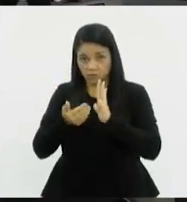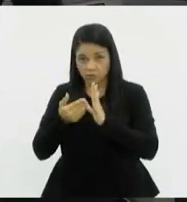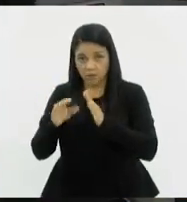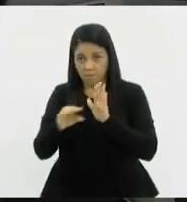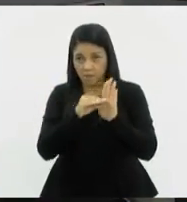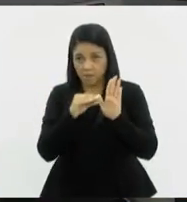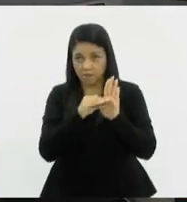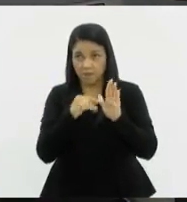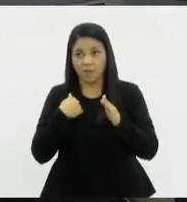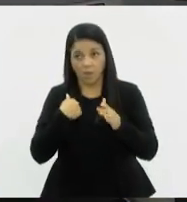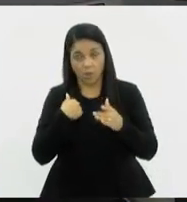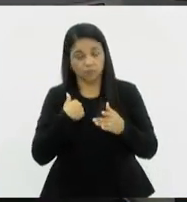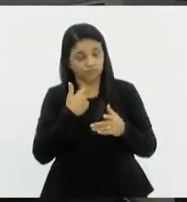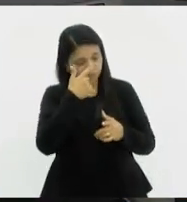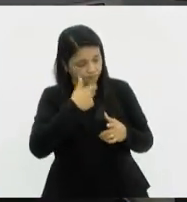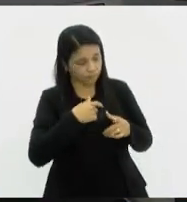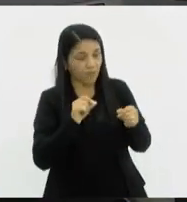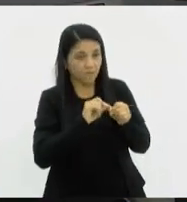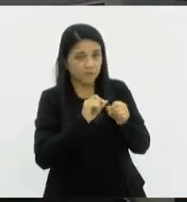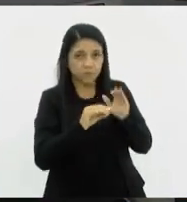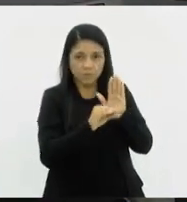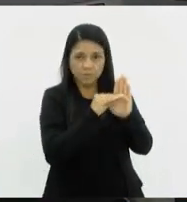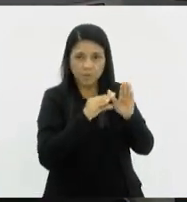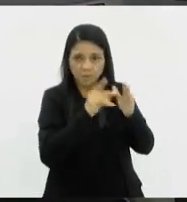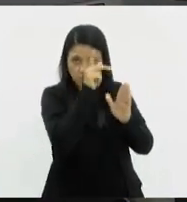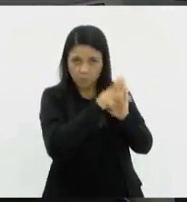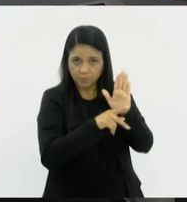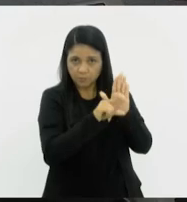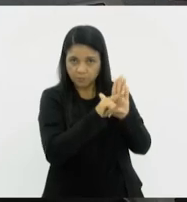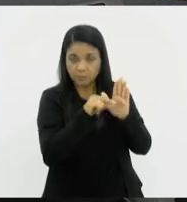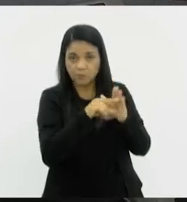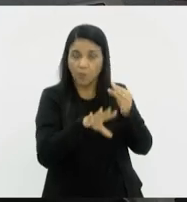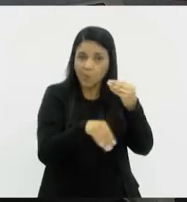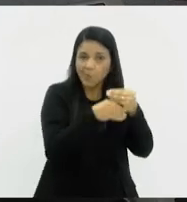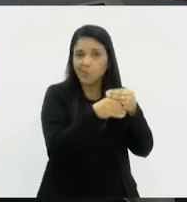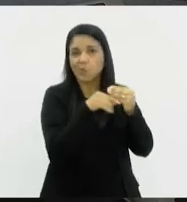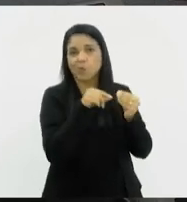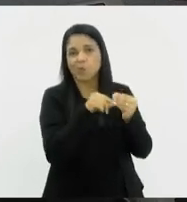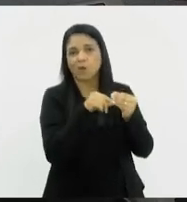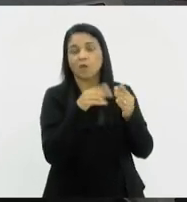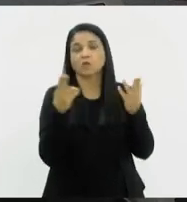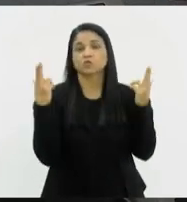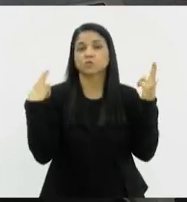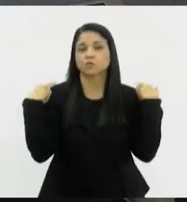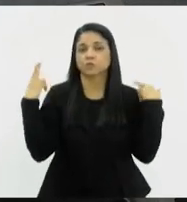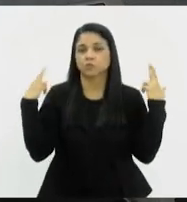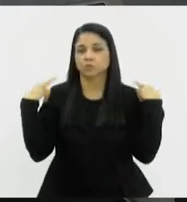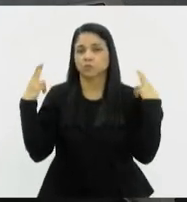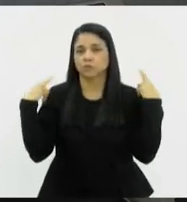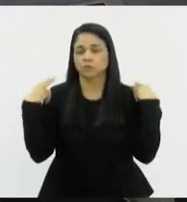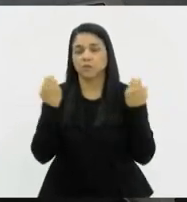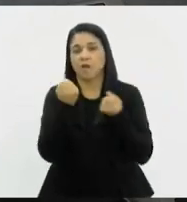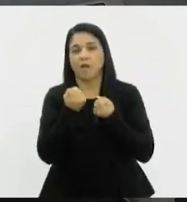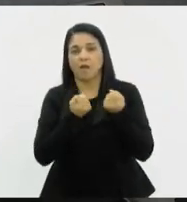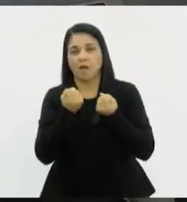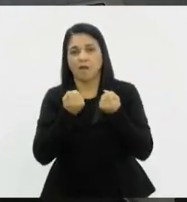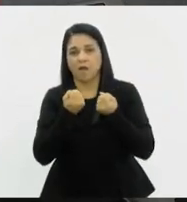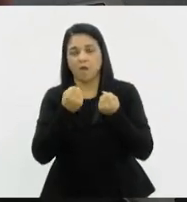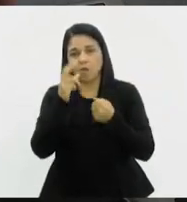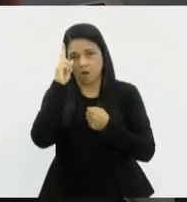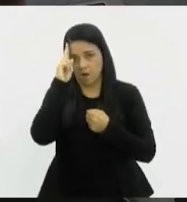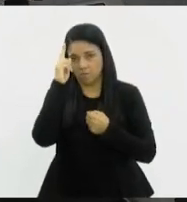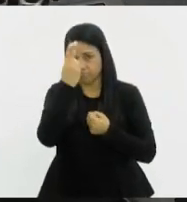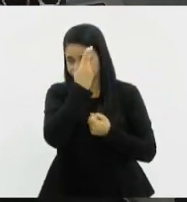tinha feito uma emenda ao projeto, onde incluía também os motoristas de carros por